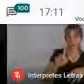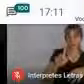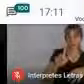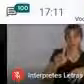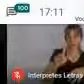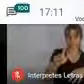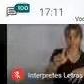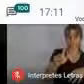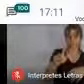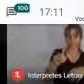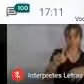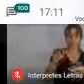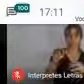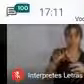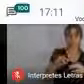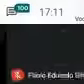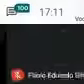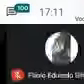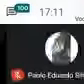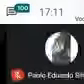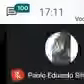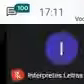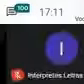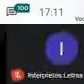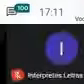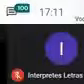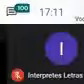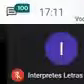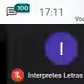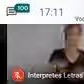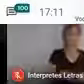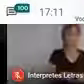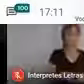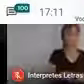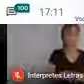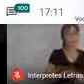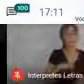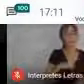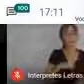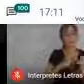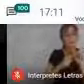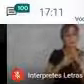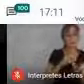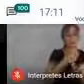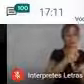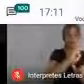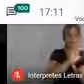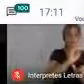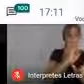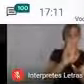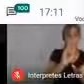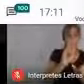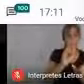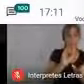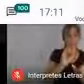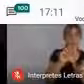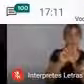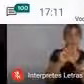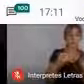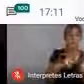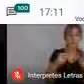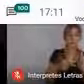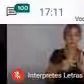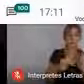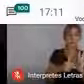assim, temos mais uma ainda, a alexia bobó. Essa carta aqui seria referente à pergunta: alimento feito com a massa